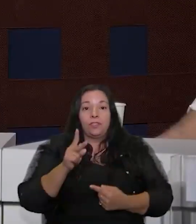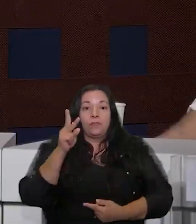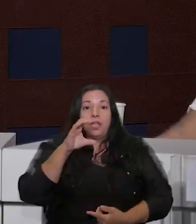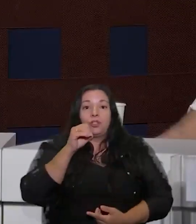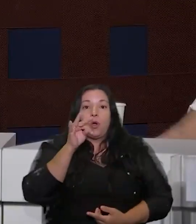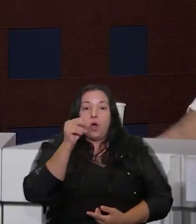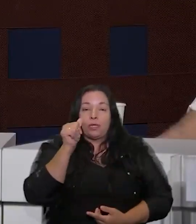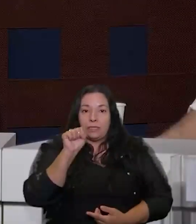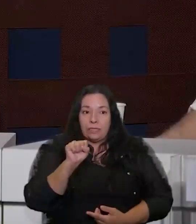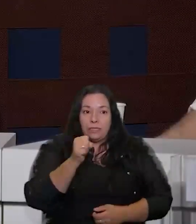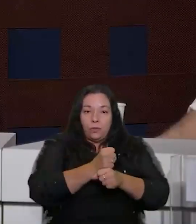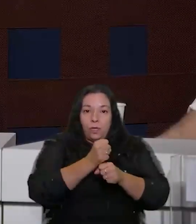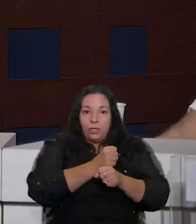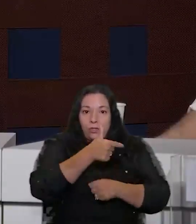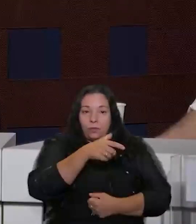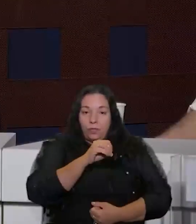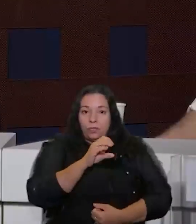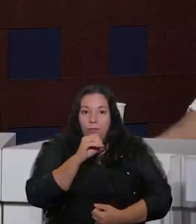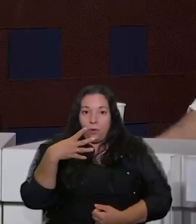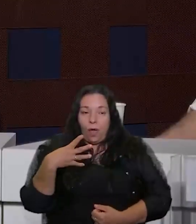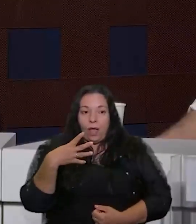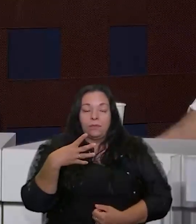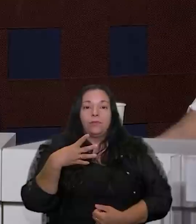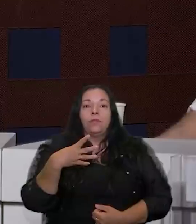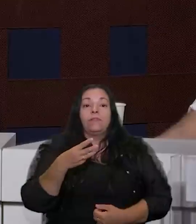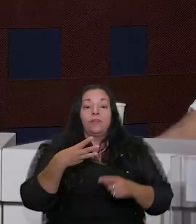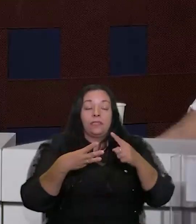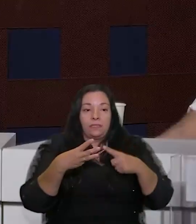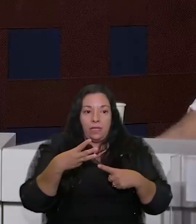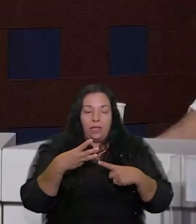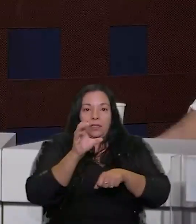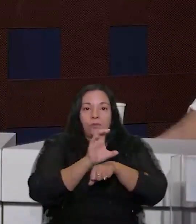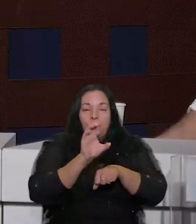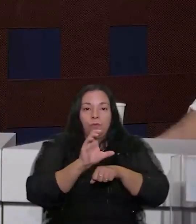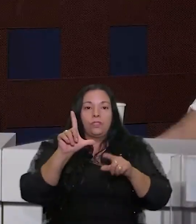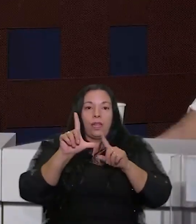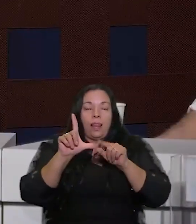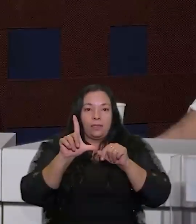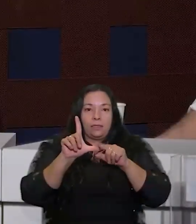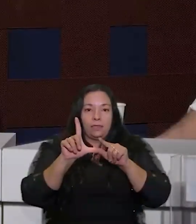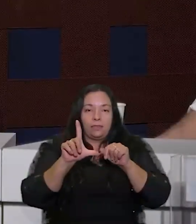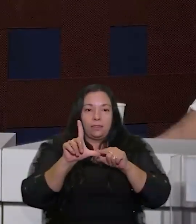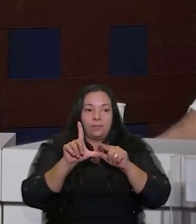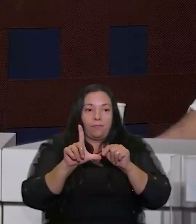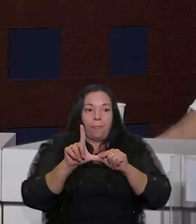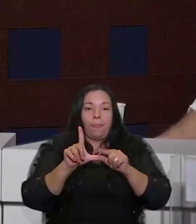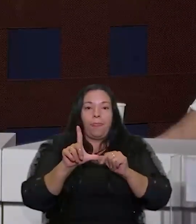em 2004, fiz 3 para passar no terceiro, no curso de letras, na graduação. Então,